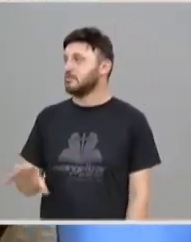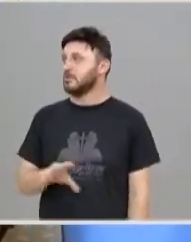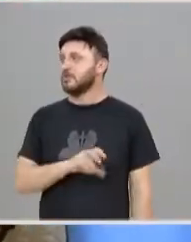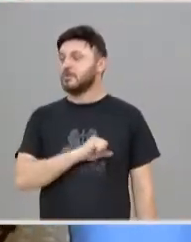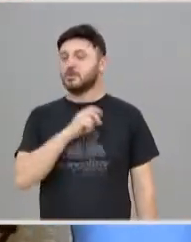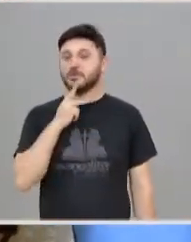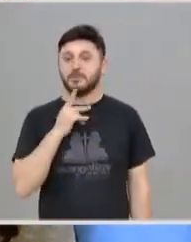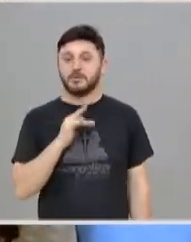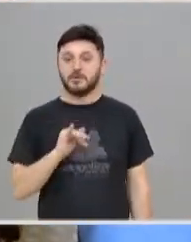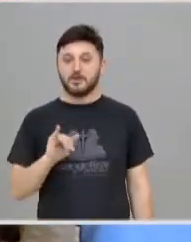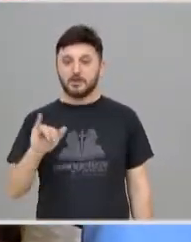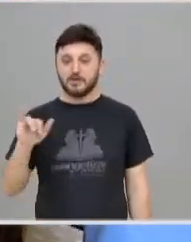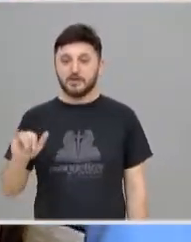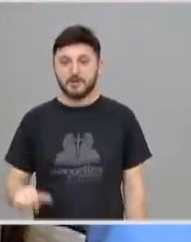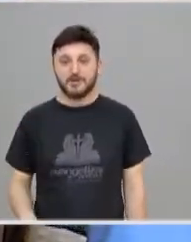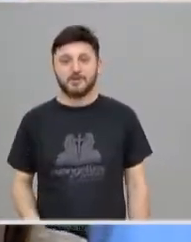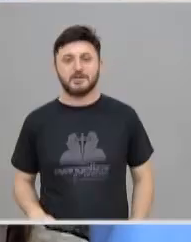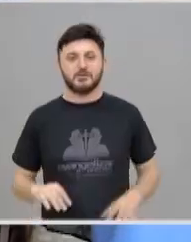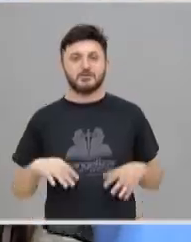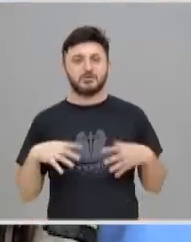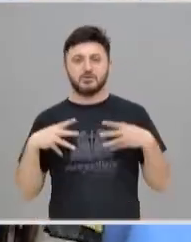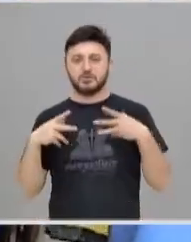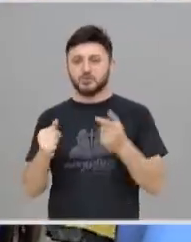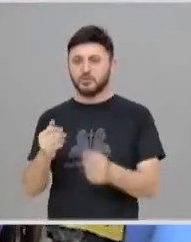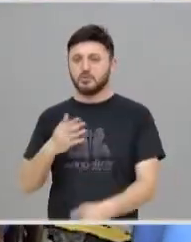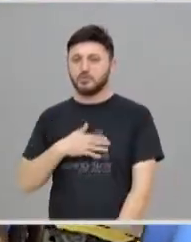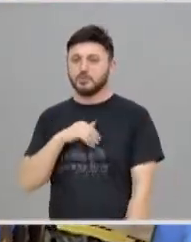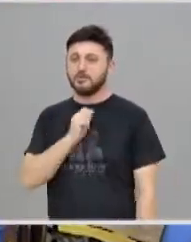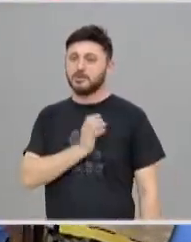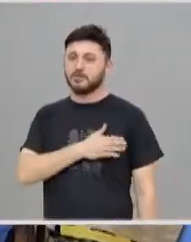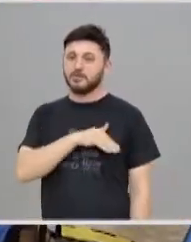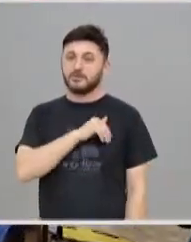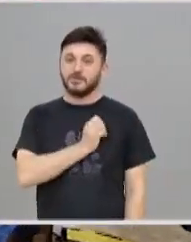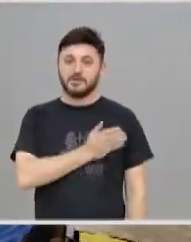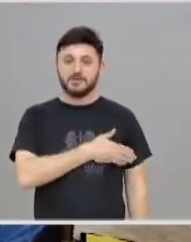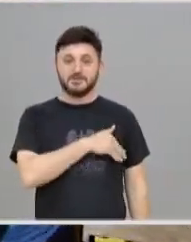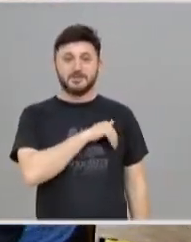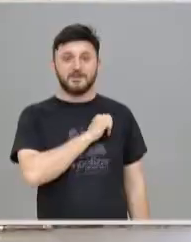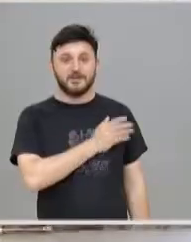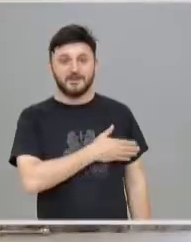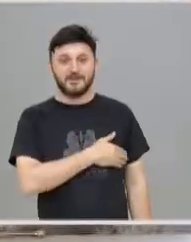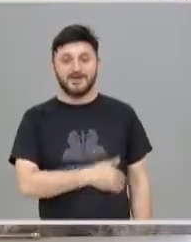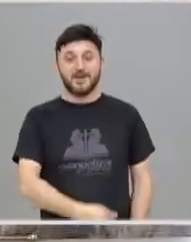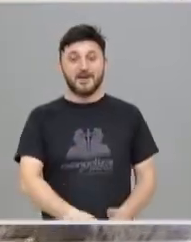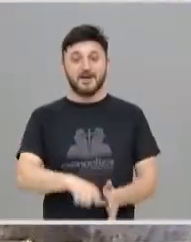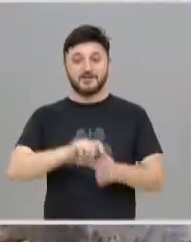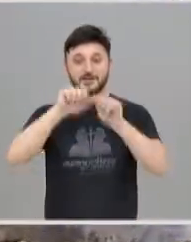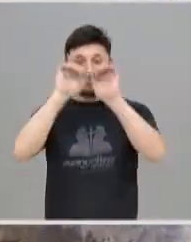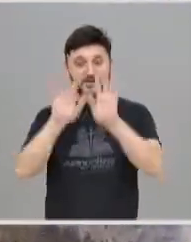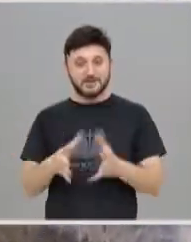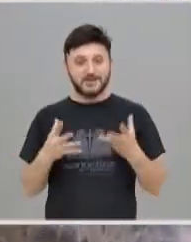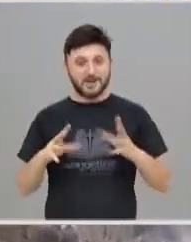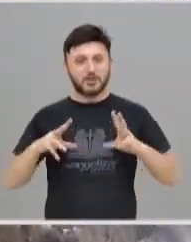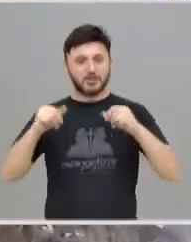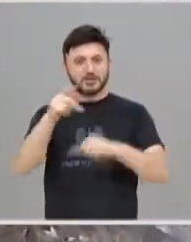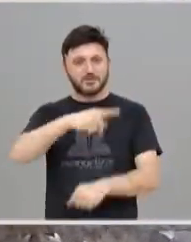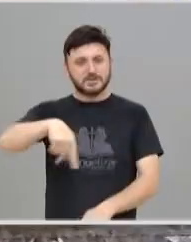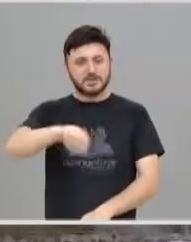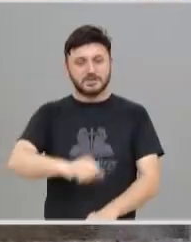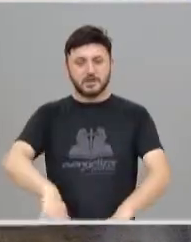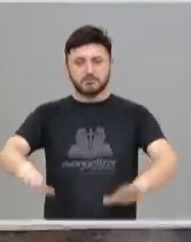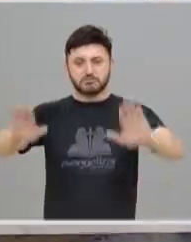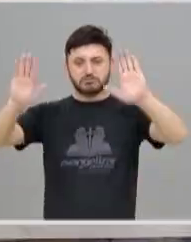amo, oh Pai, de todo o Segura. Coração. Antes da bênção, eu queria que todo mundo levantasse a sua